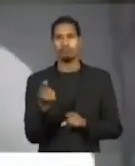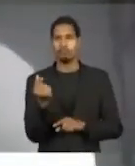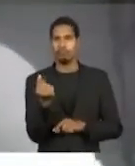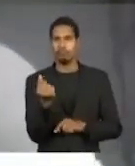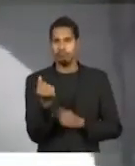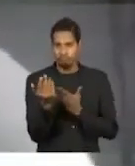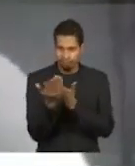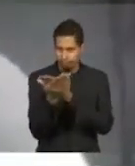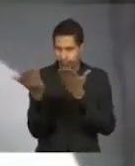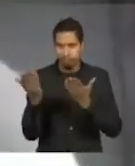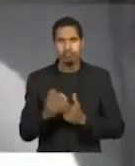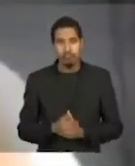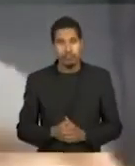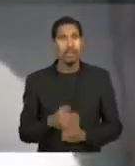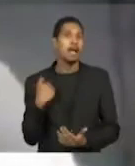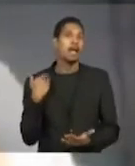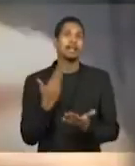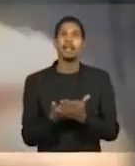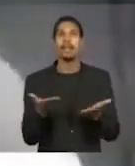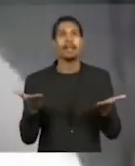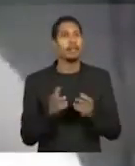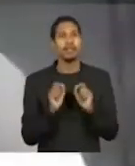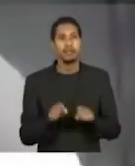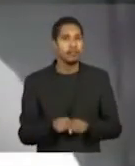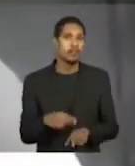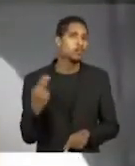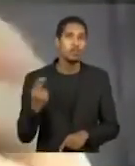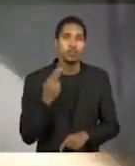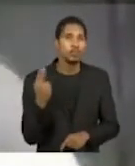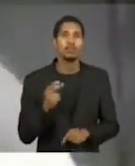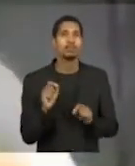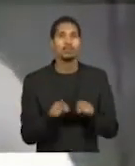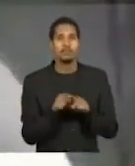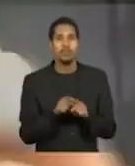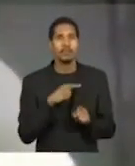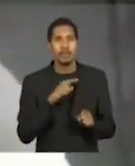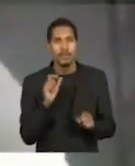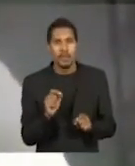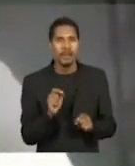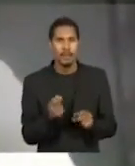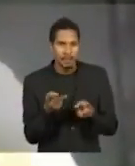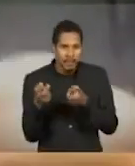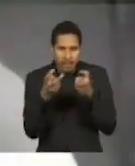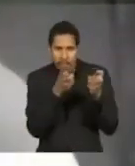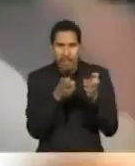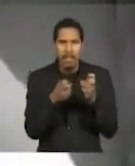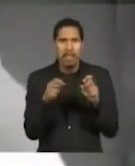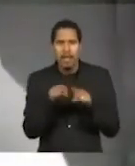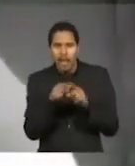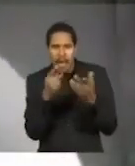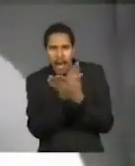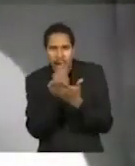o presente momento, nós não conseguimos levantar nenhum tipo de irregularidade